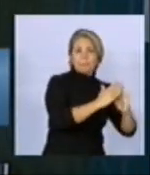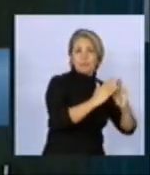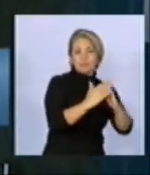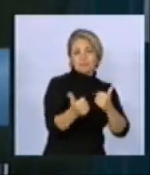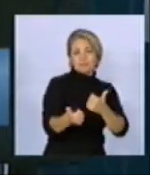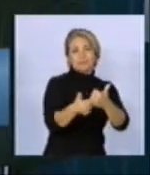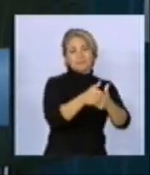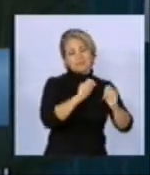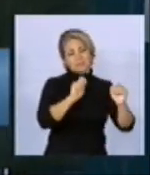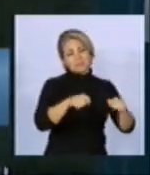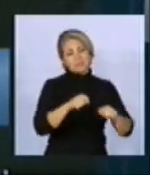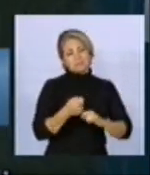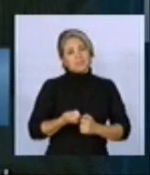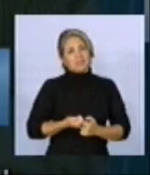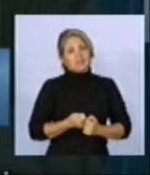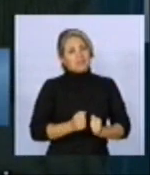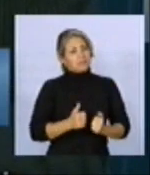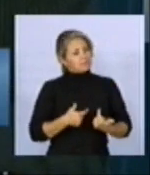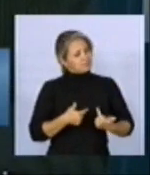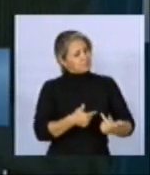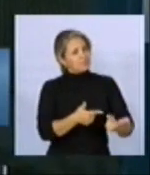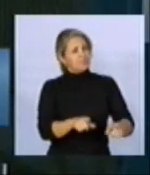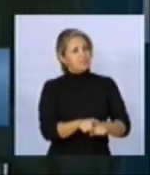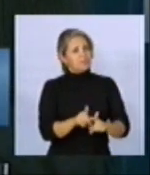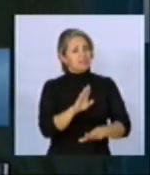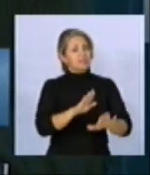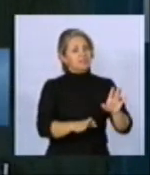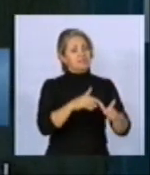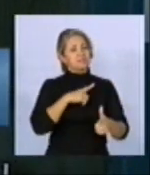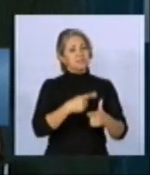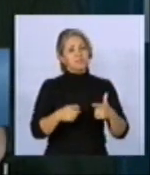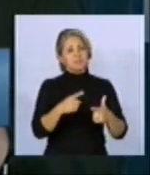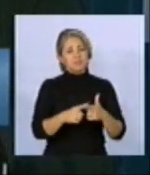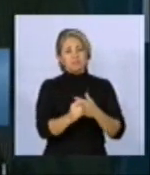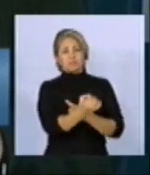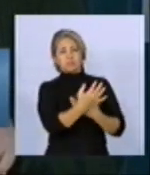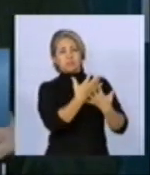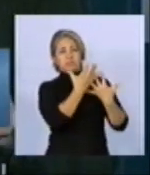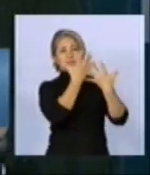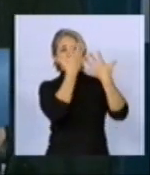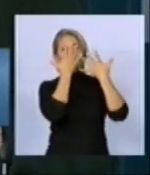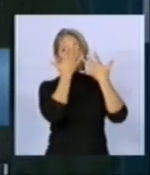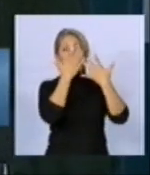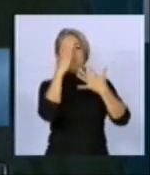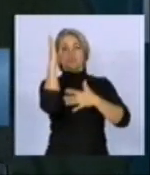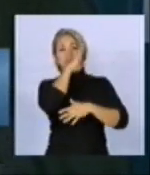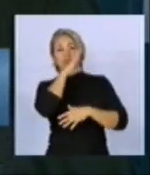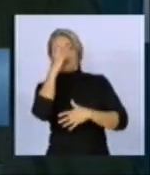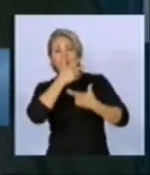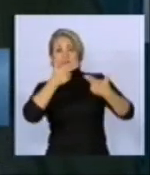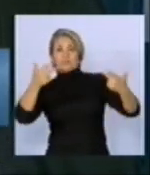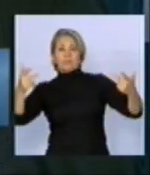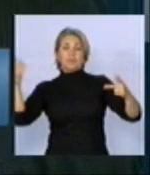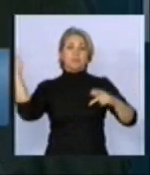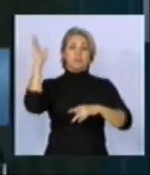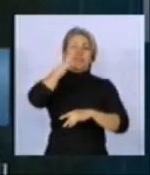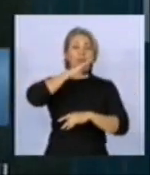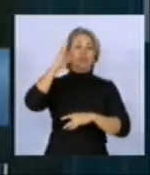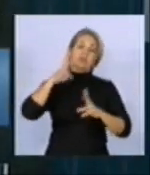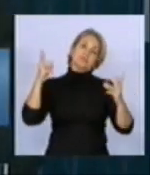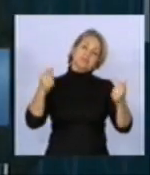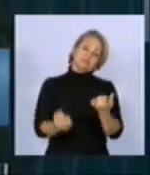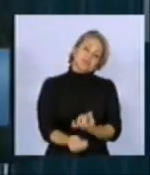E que vai ter que né que muitas vezes é afetada então com os gases né e com as emissões oriundas da desse processo de